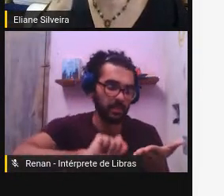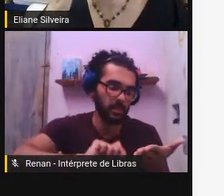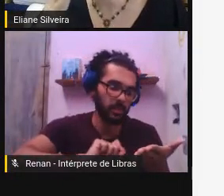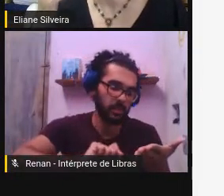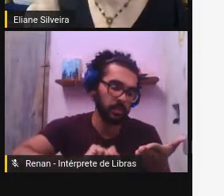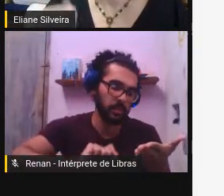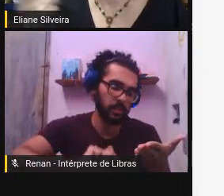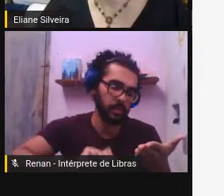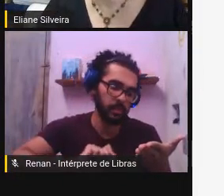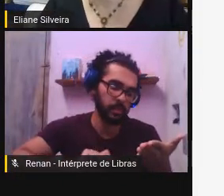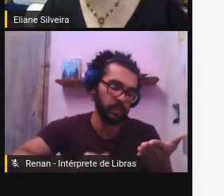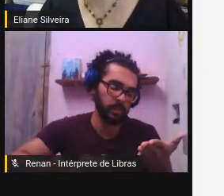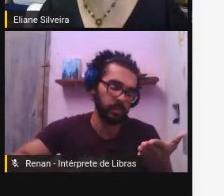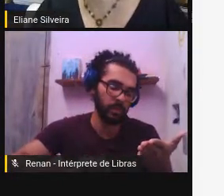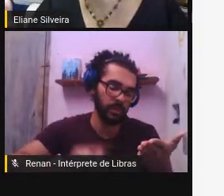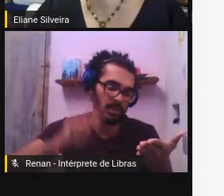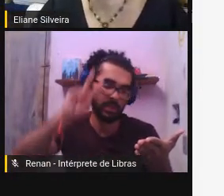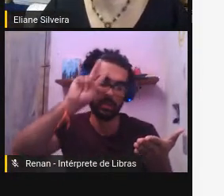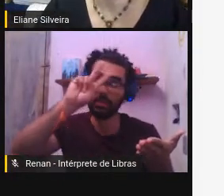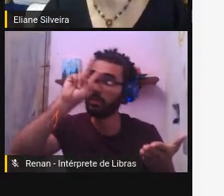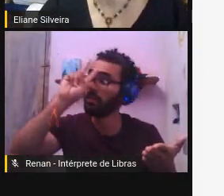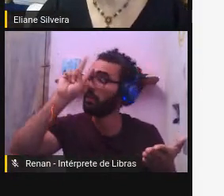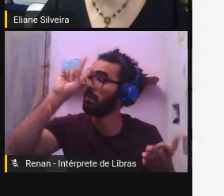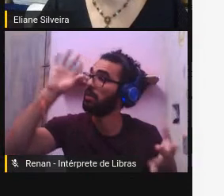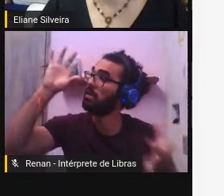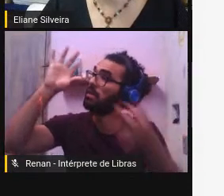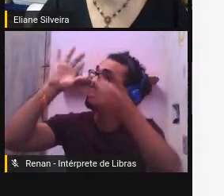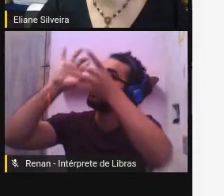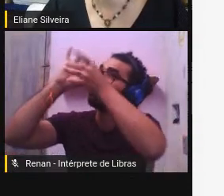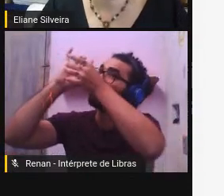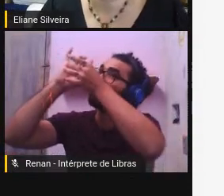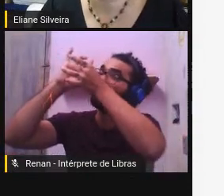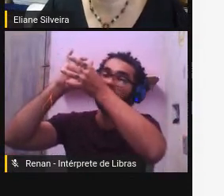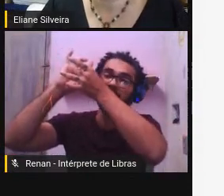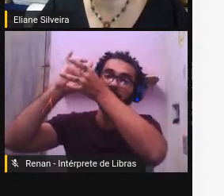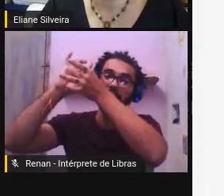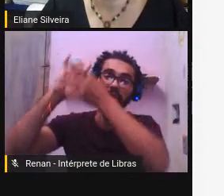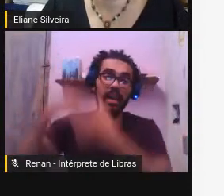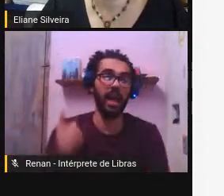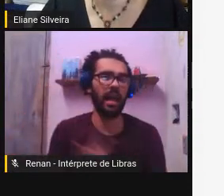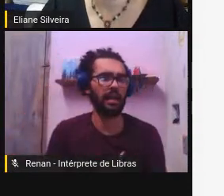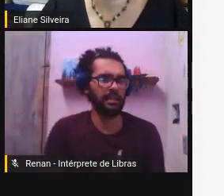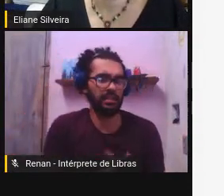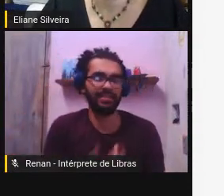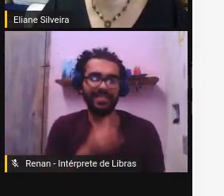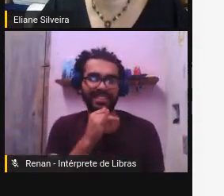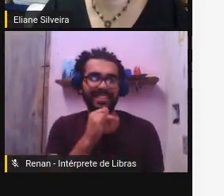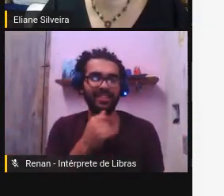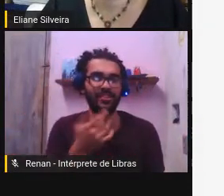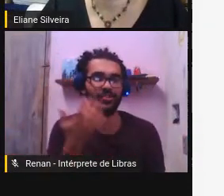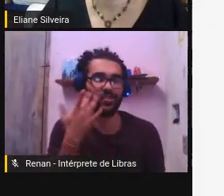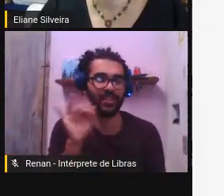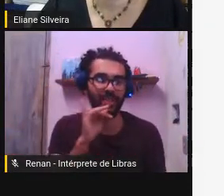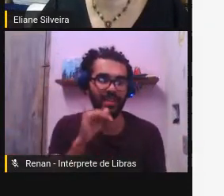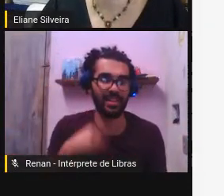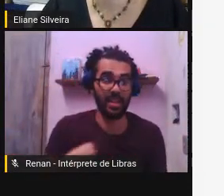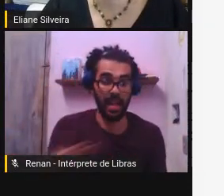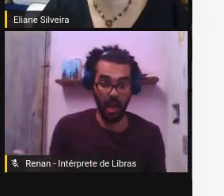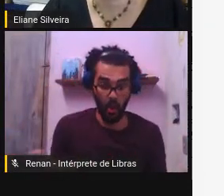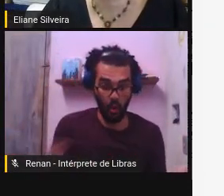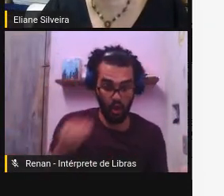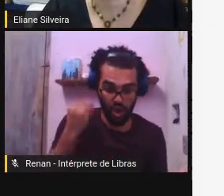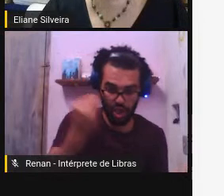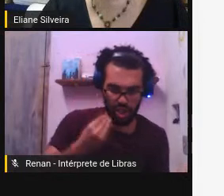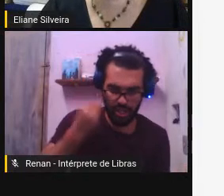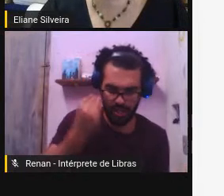reminiscências. Nós nunca sabemos se estamos evocando ela a partir de uma experiência atual e com isso